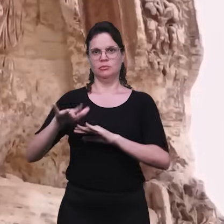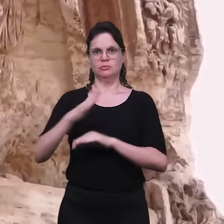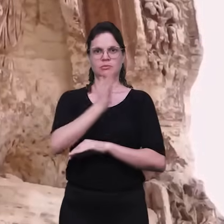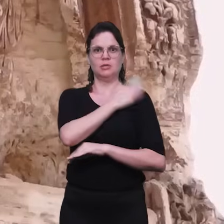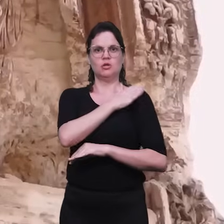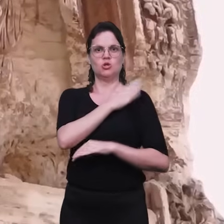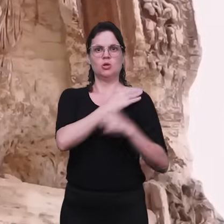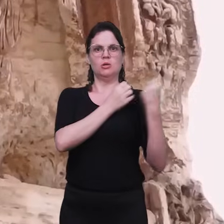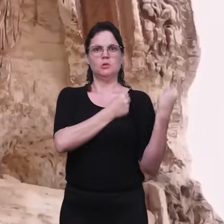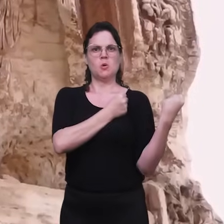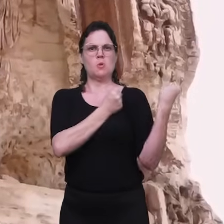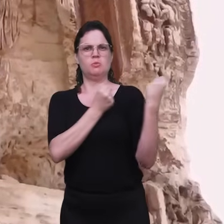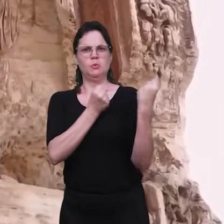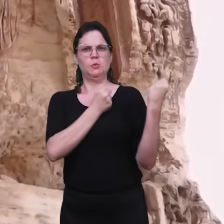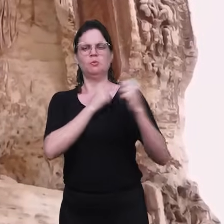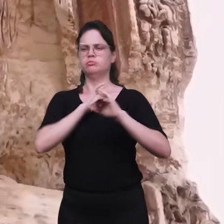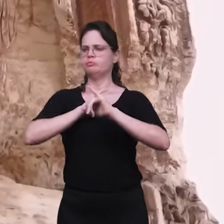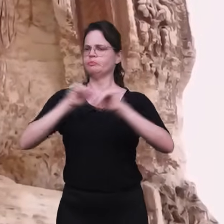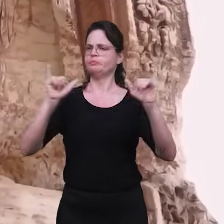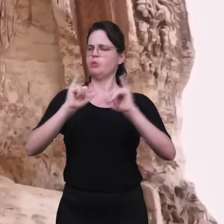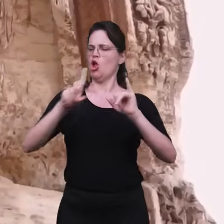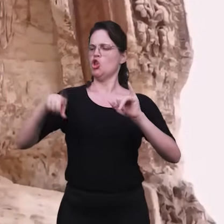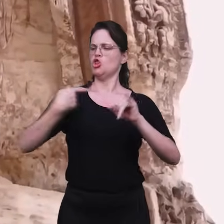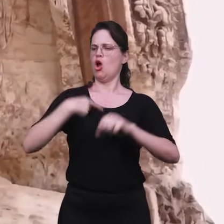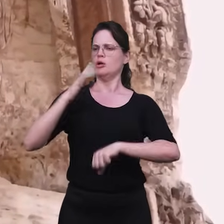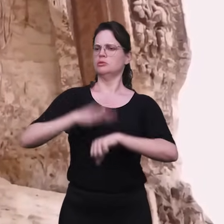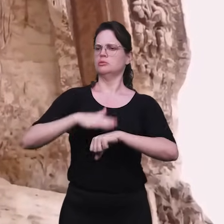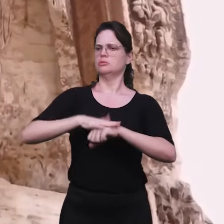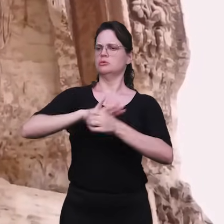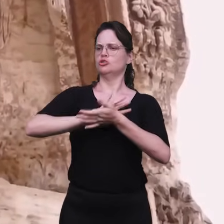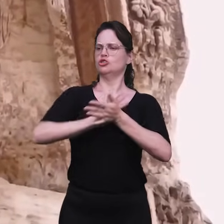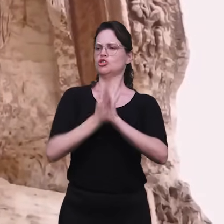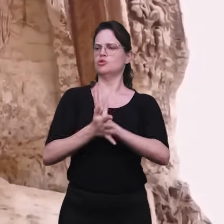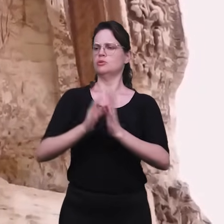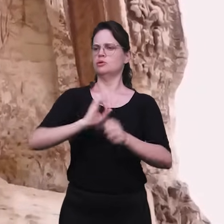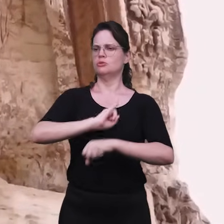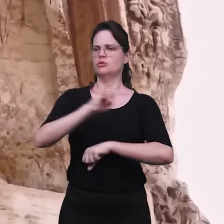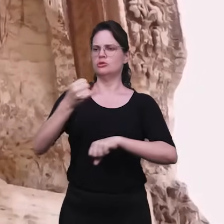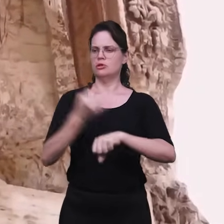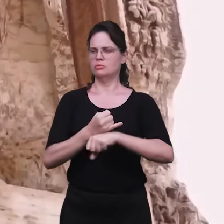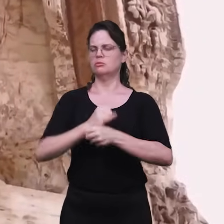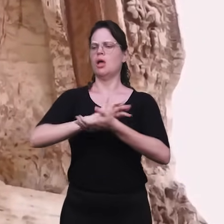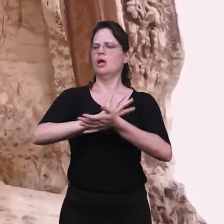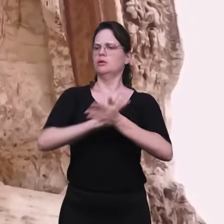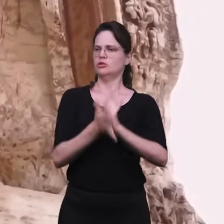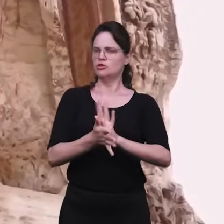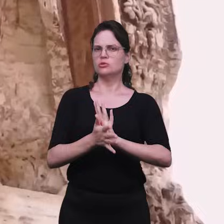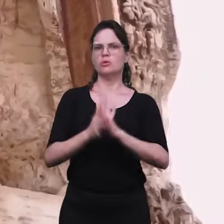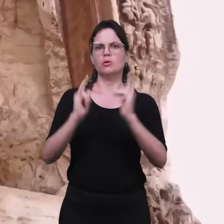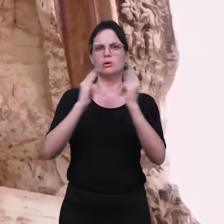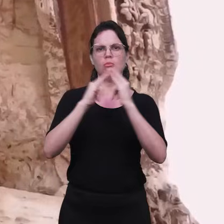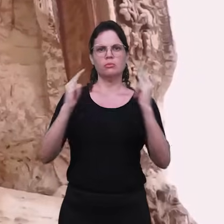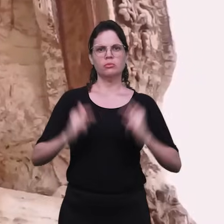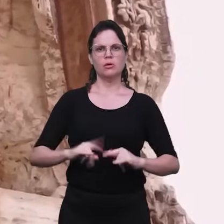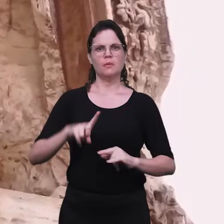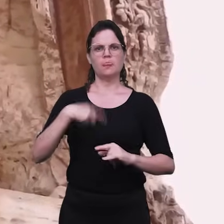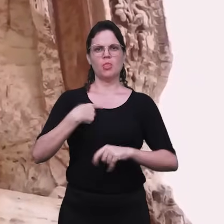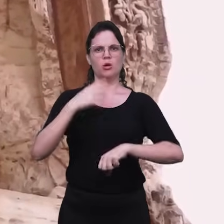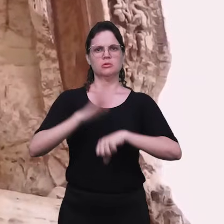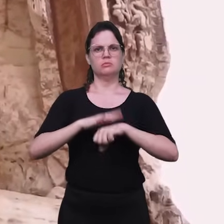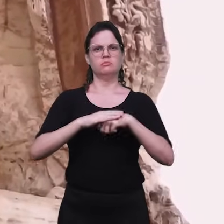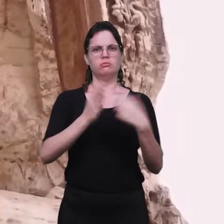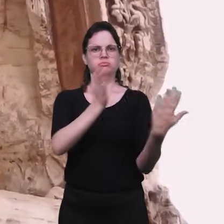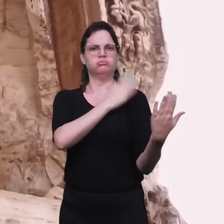costas, dizendo assim: nós destruímos Jerusalém, nós destruímos o templo e está aqui, nós estamos